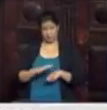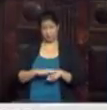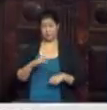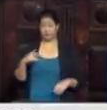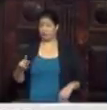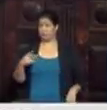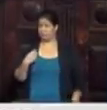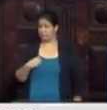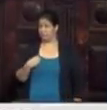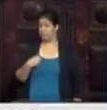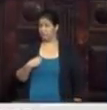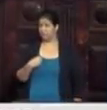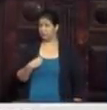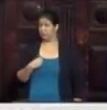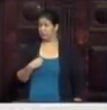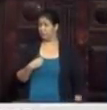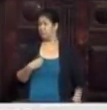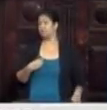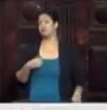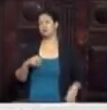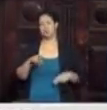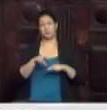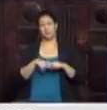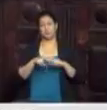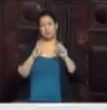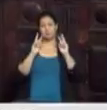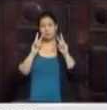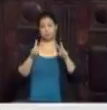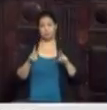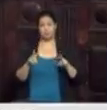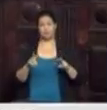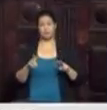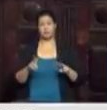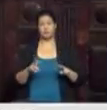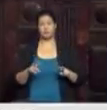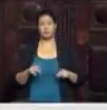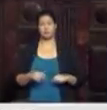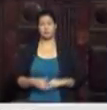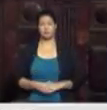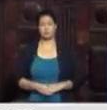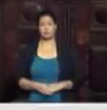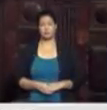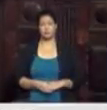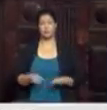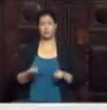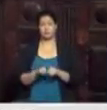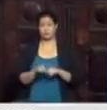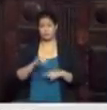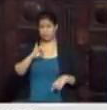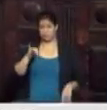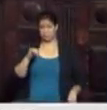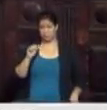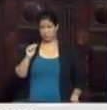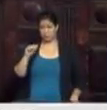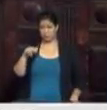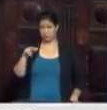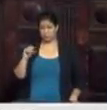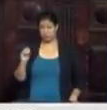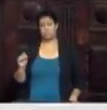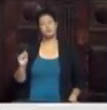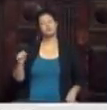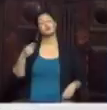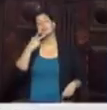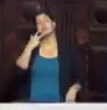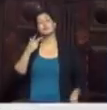estava presente quando da sanção por parte do Jango, e o Jango disse: